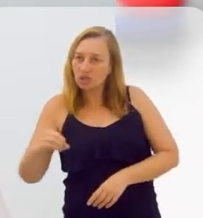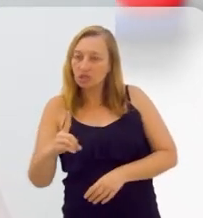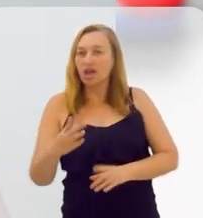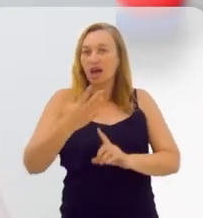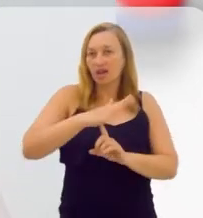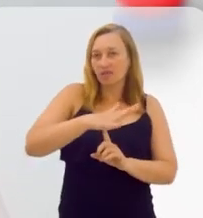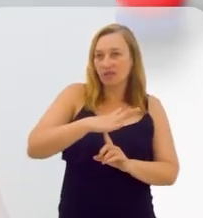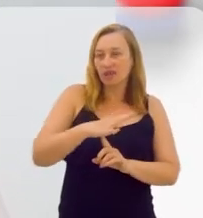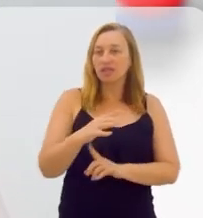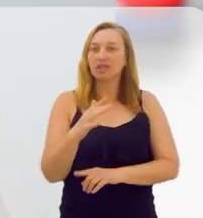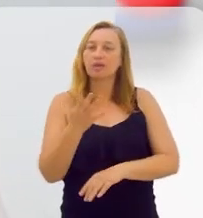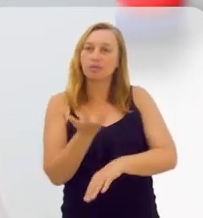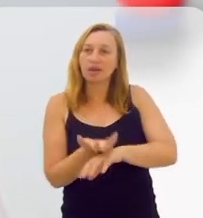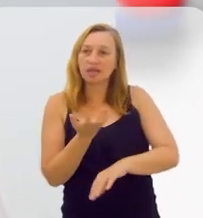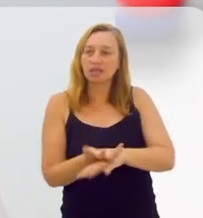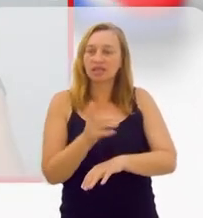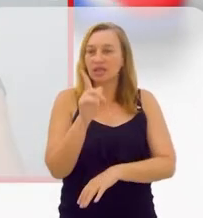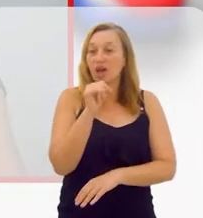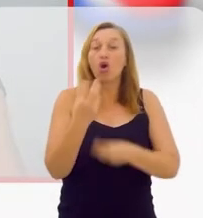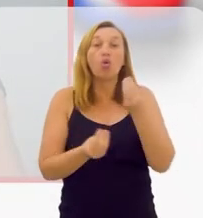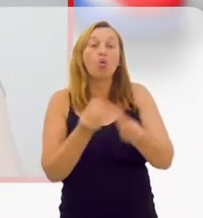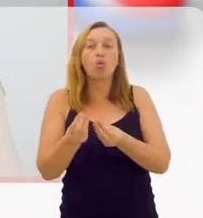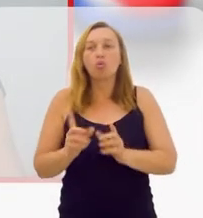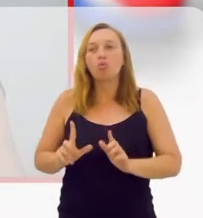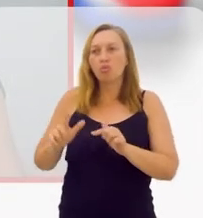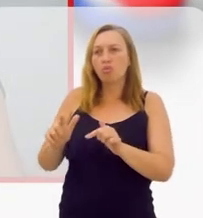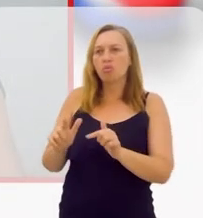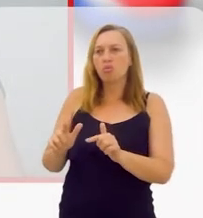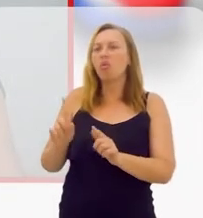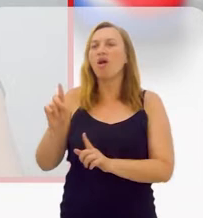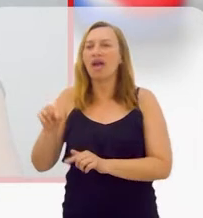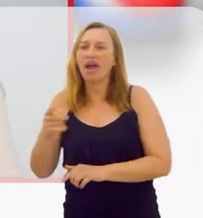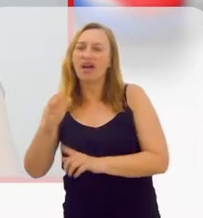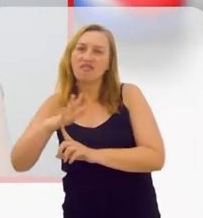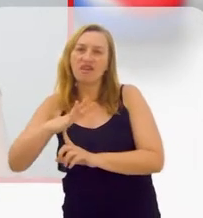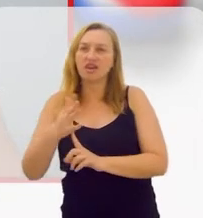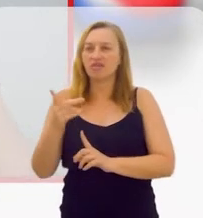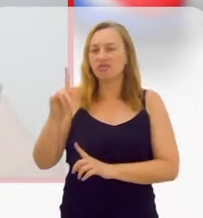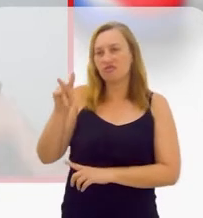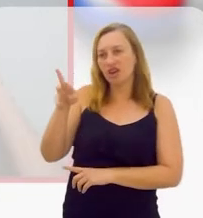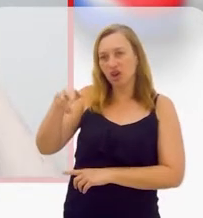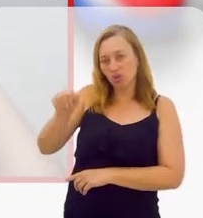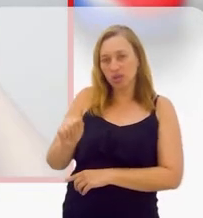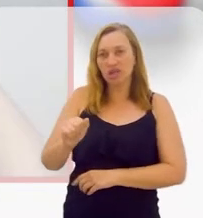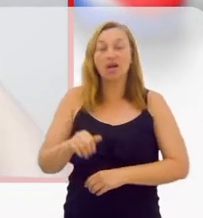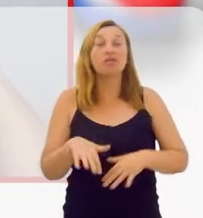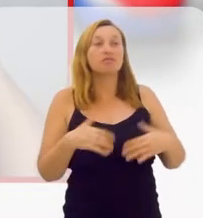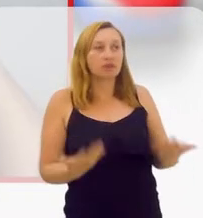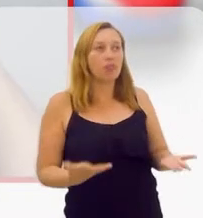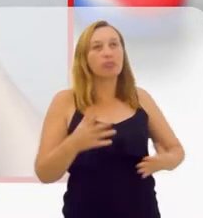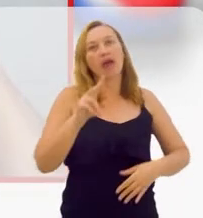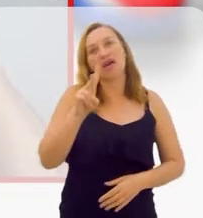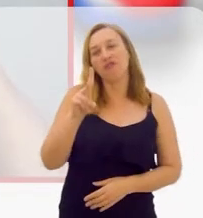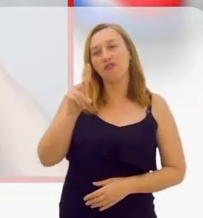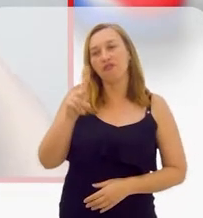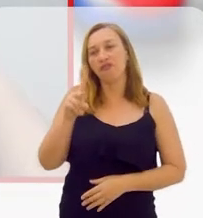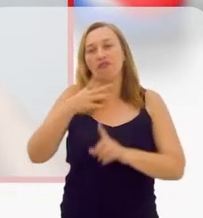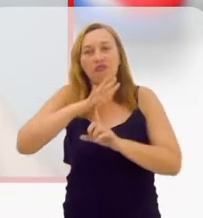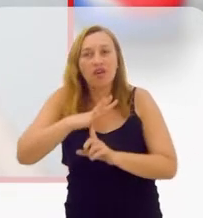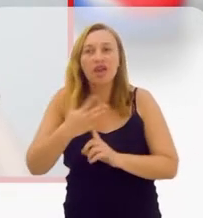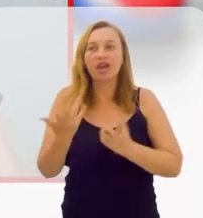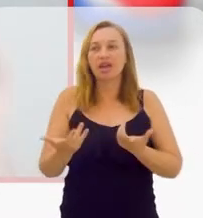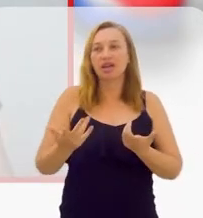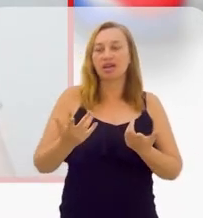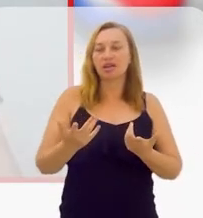coordenando a Feira da Praça das Águas. E como que funciona essa feira, Verônica? Então, a feira, ela